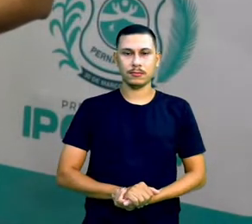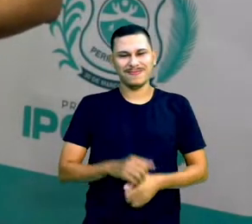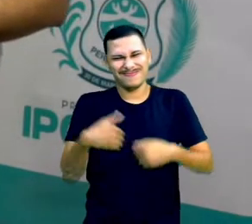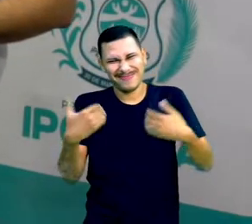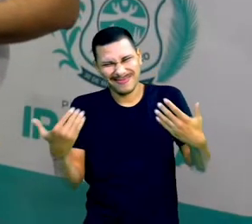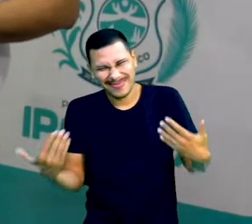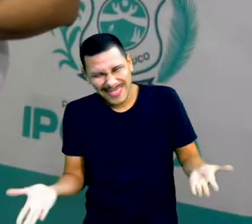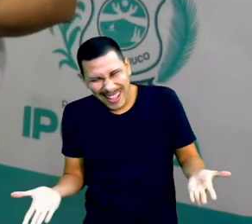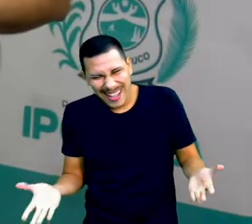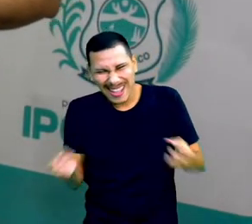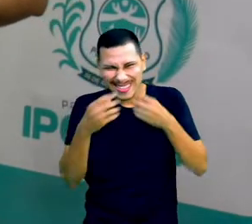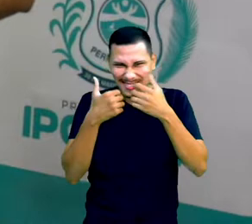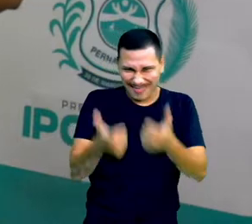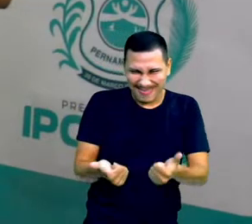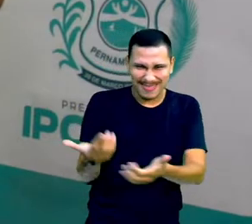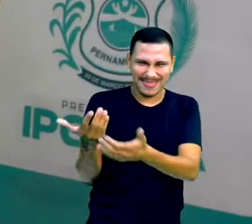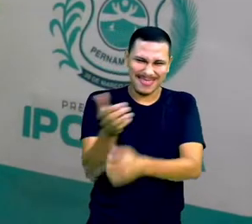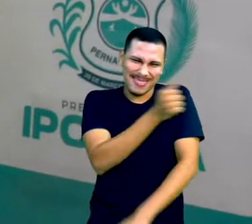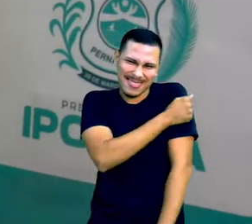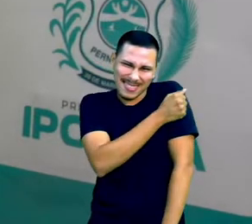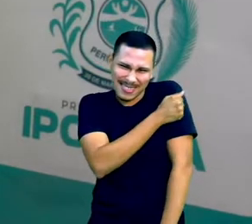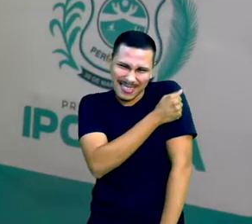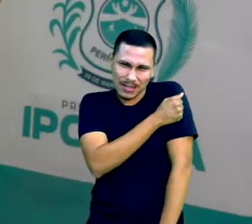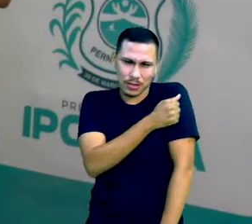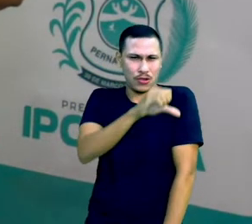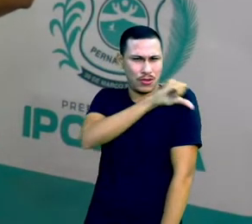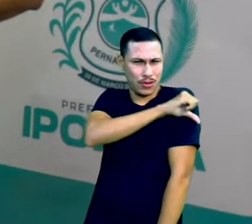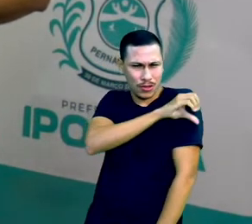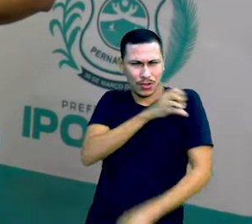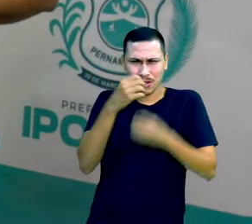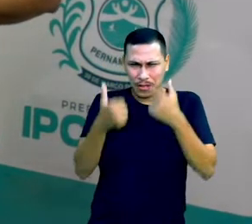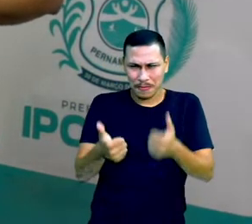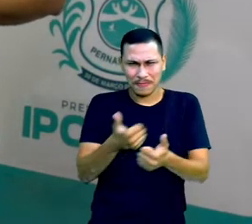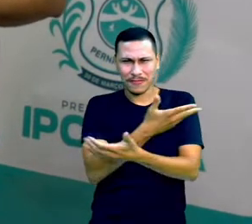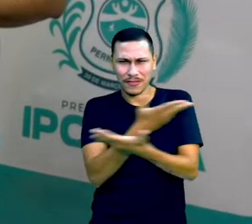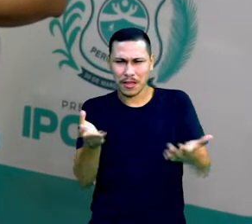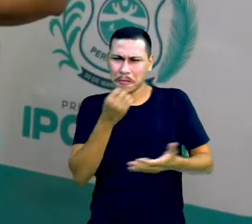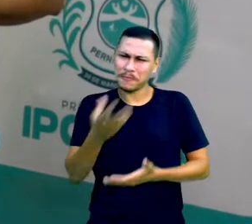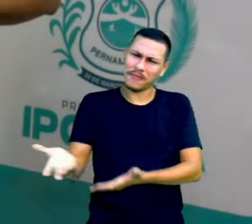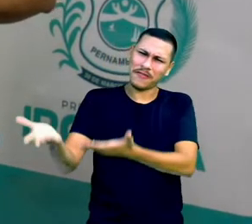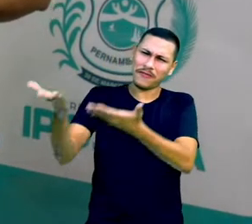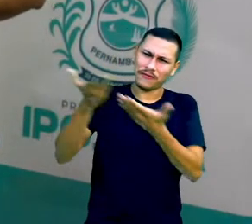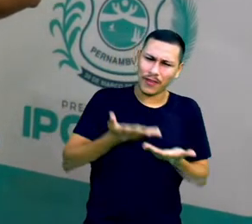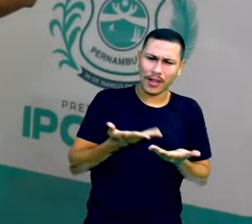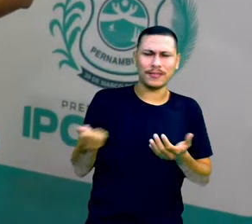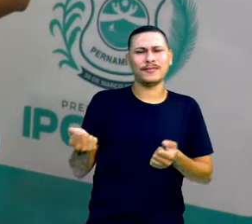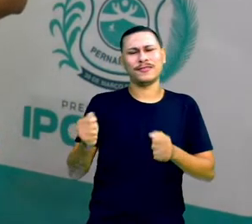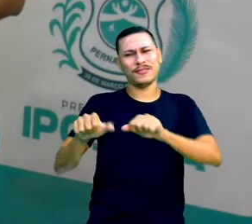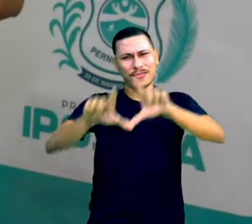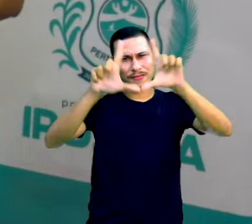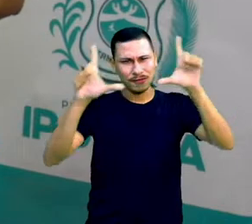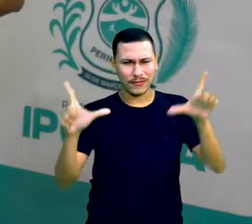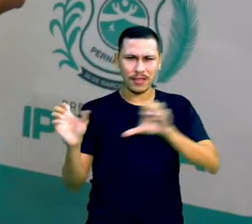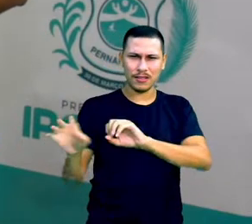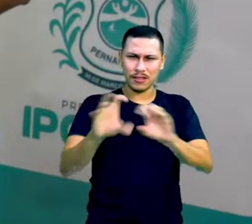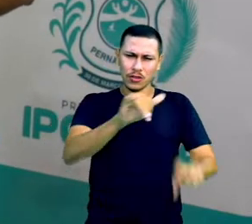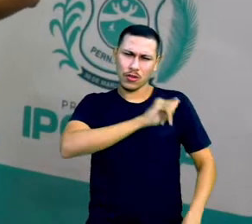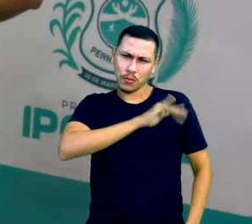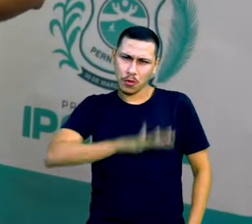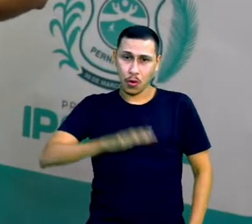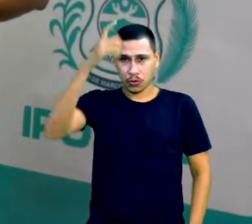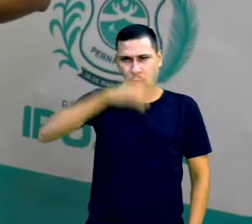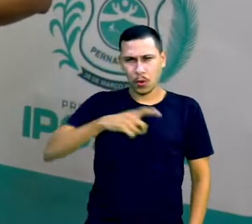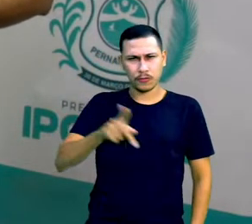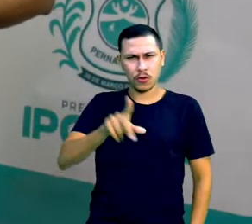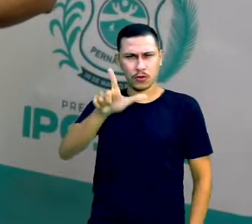E aí, galerinha do nono ano, tudo bem com vocês? Sejam bem-vindos à TV Educa Ipojuca. Eu sou o